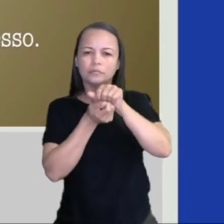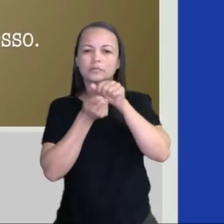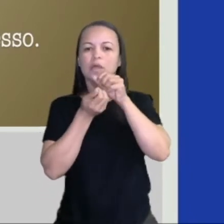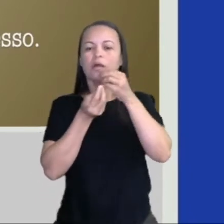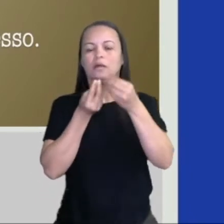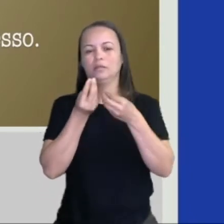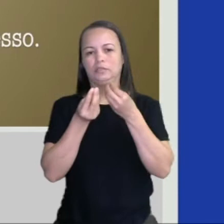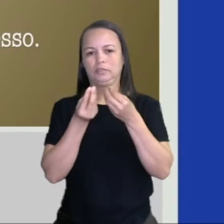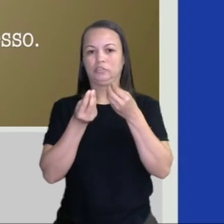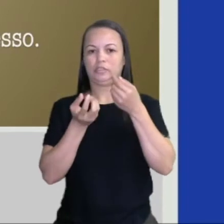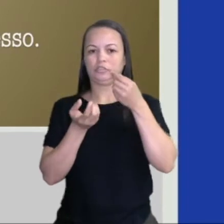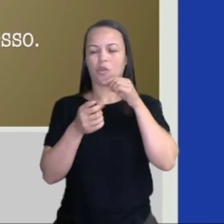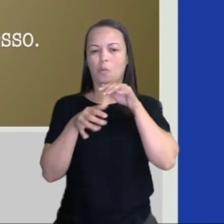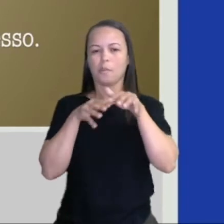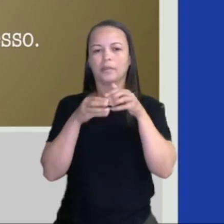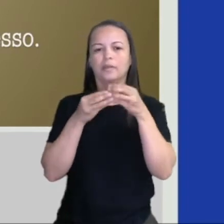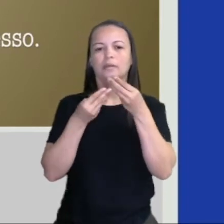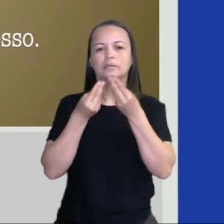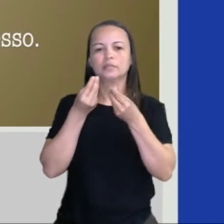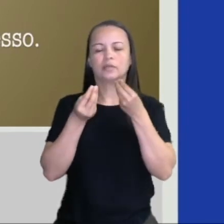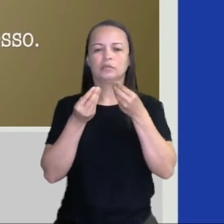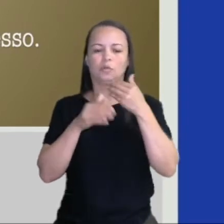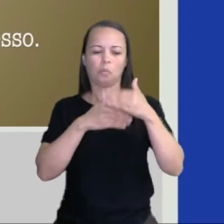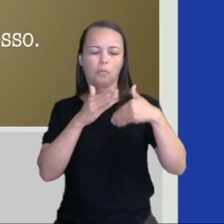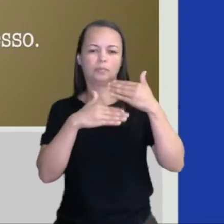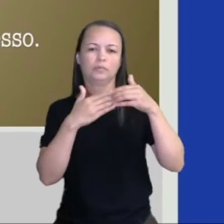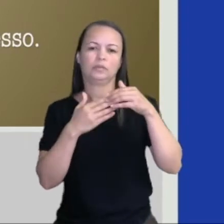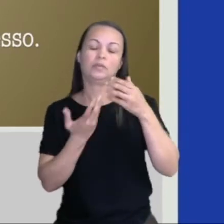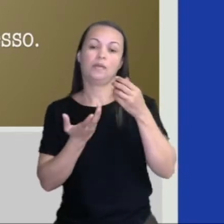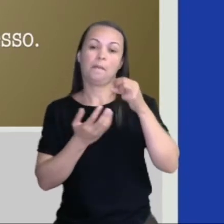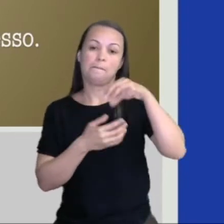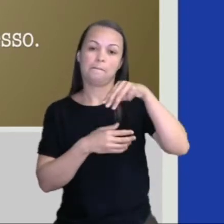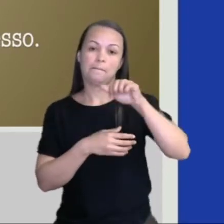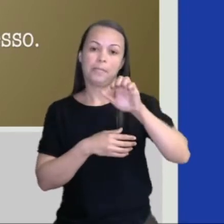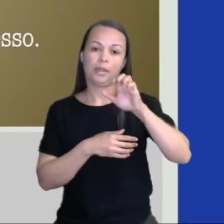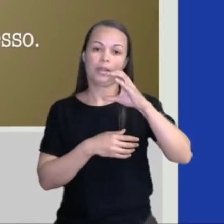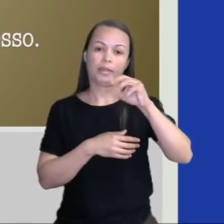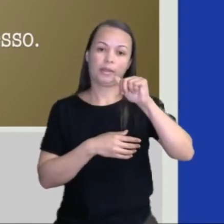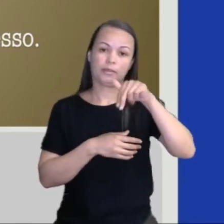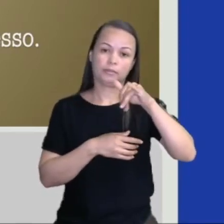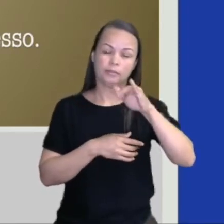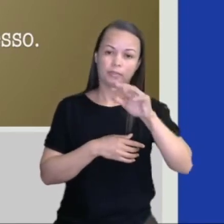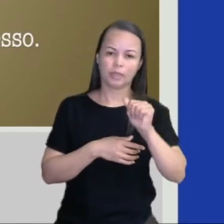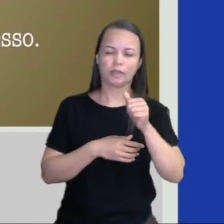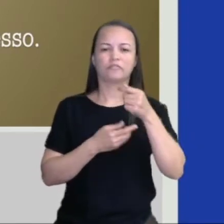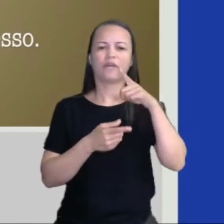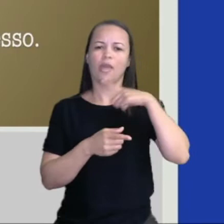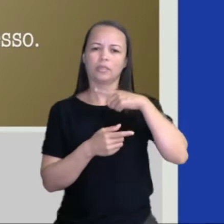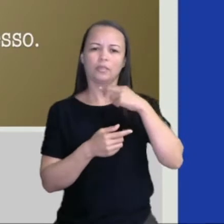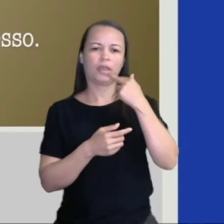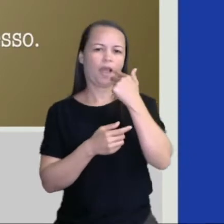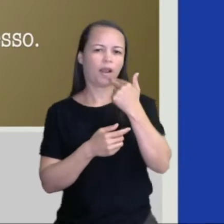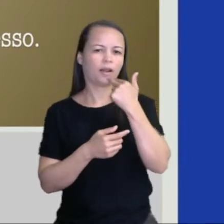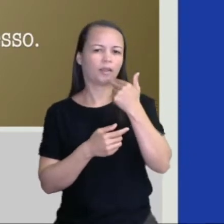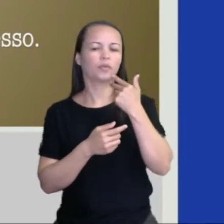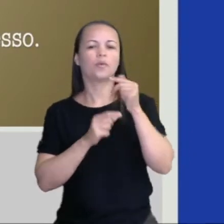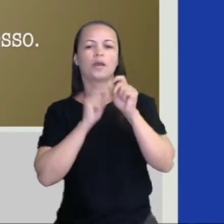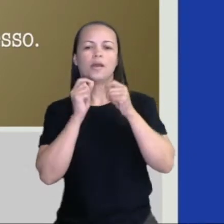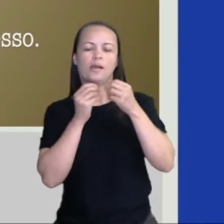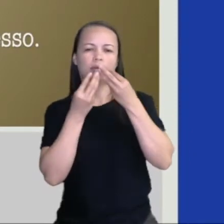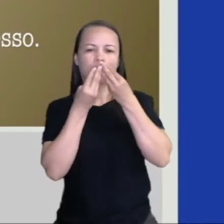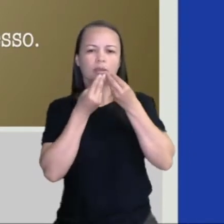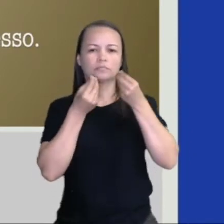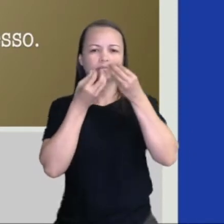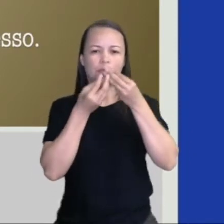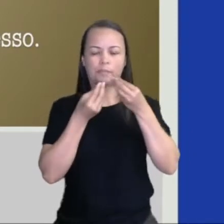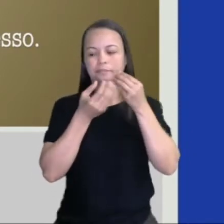gente chama isso de digestão mecânica, ou pelo menos o início dessa digestão mecânica. Aí vai ter lá justamente a língua, a saliva, justamente para fazer essa mistura, fazer esse bolo